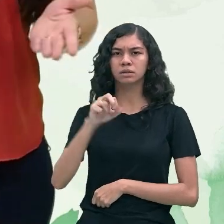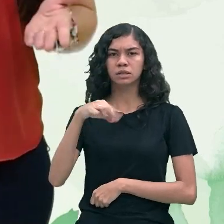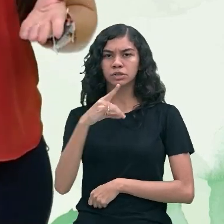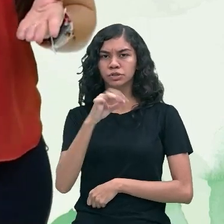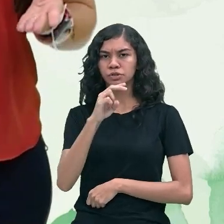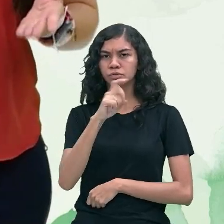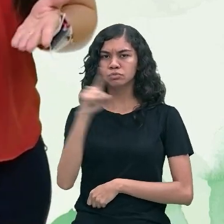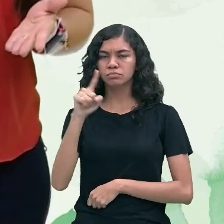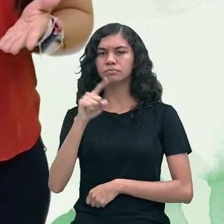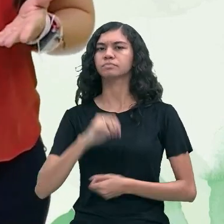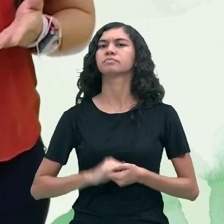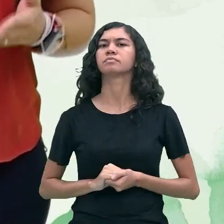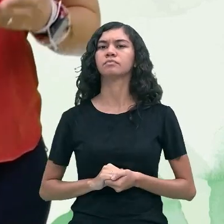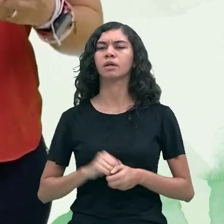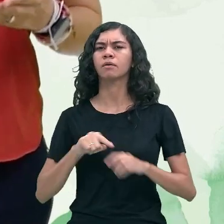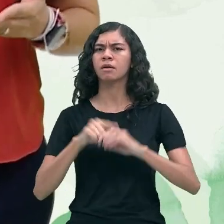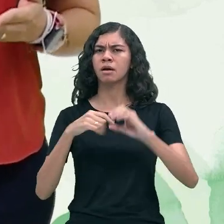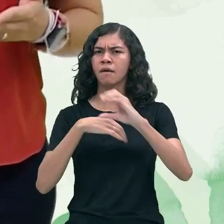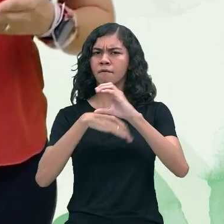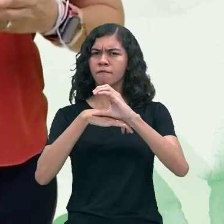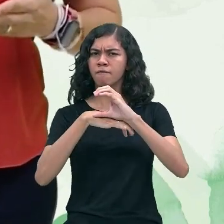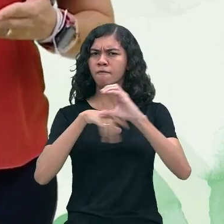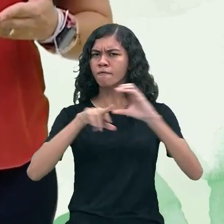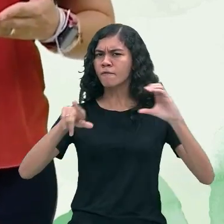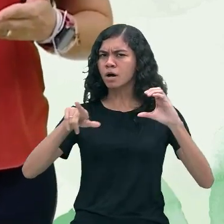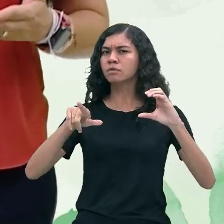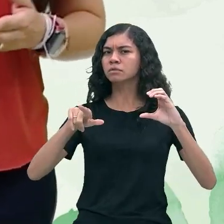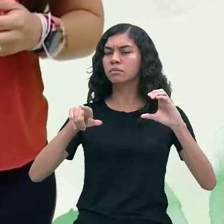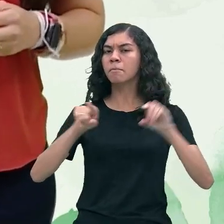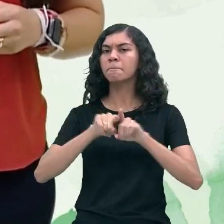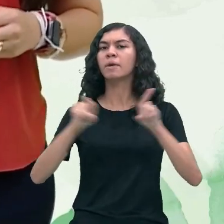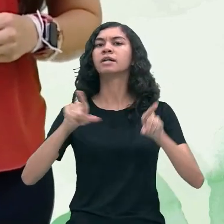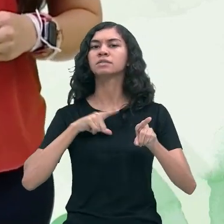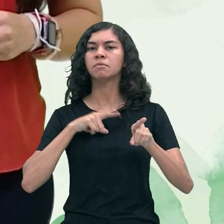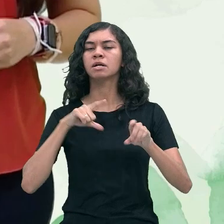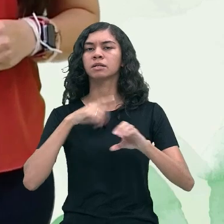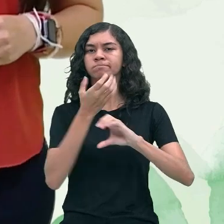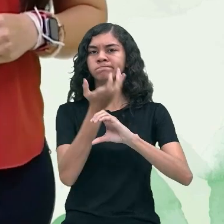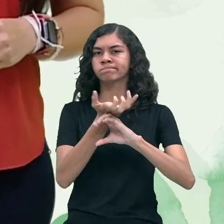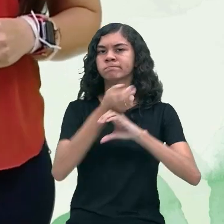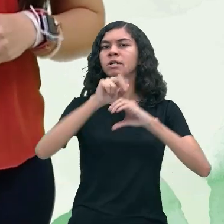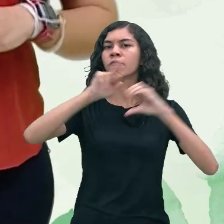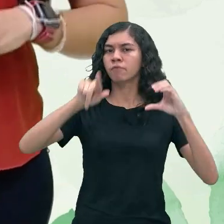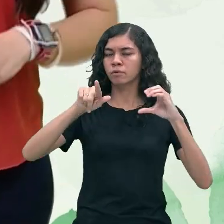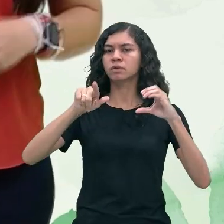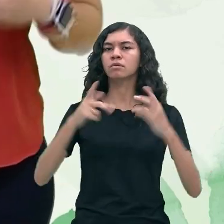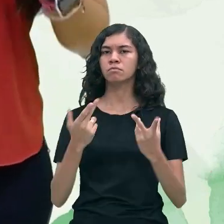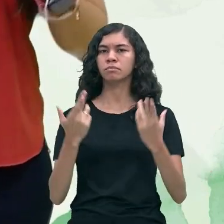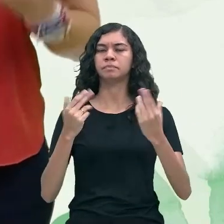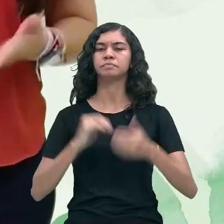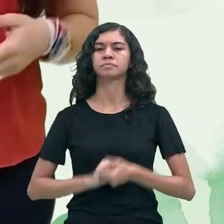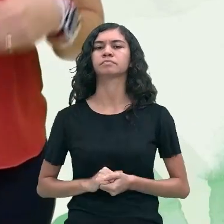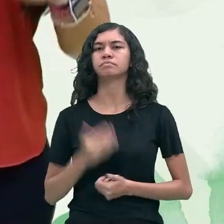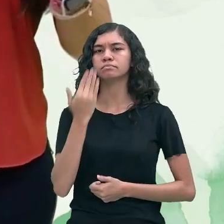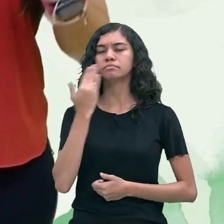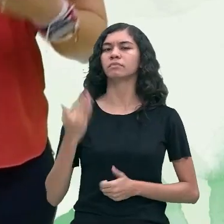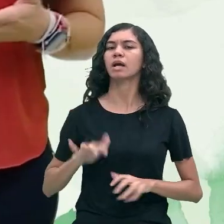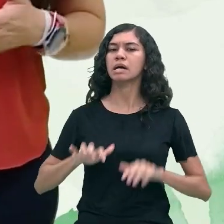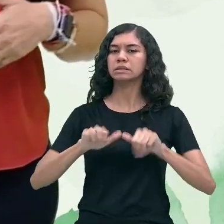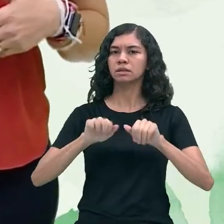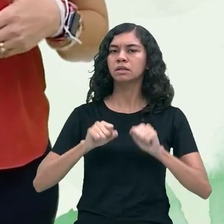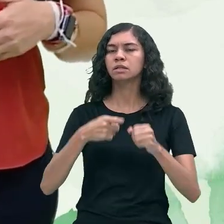da fauna nós temos riqueza, nós também temos uma diversidade na flora. Podemos citar aí o açaí,